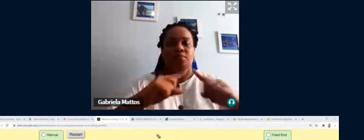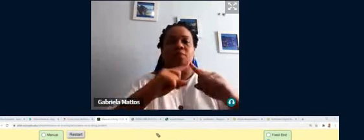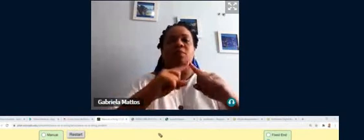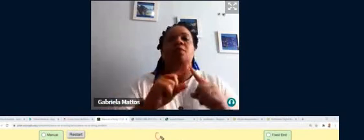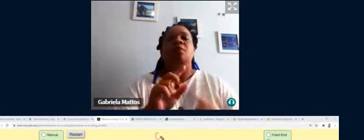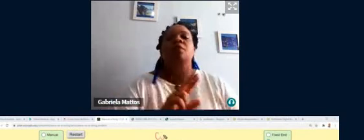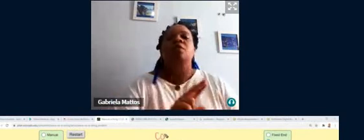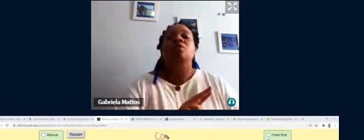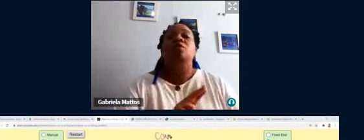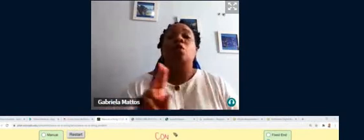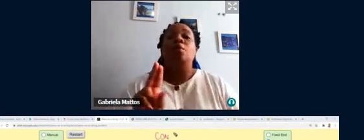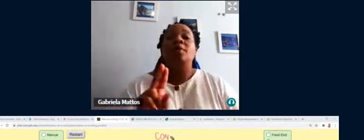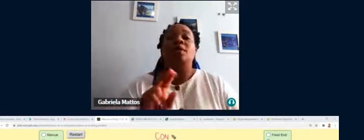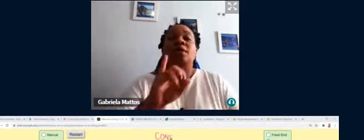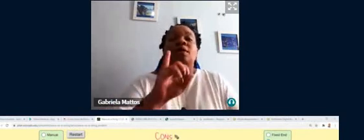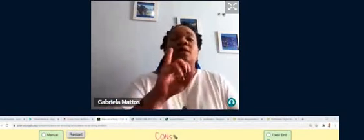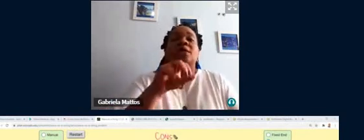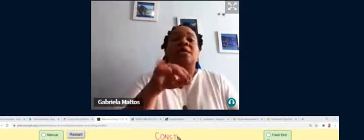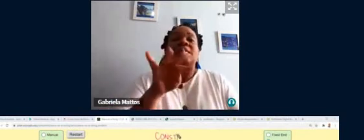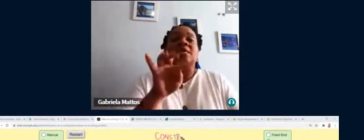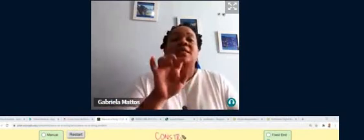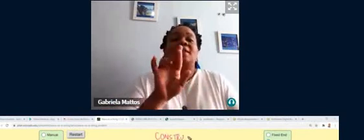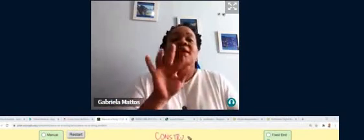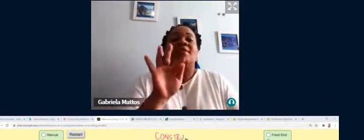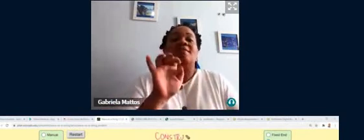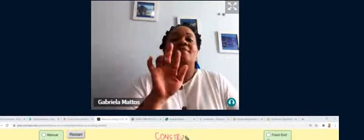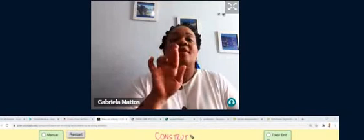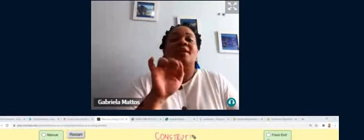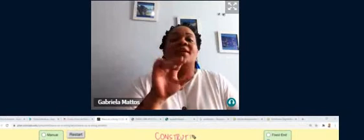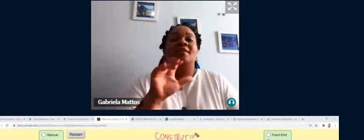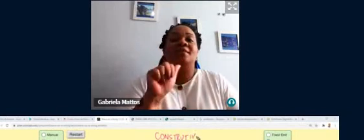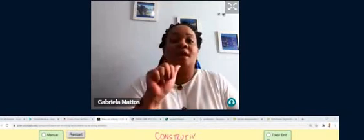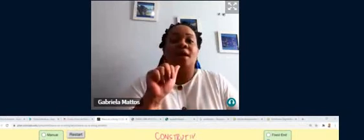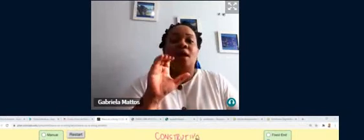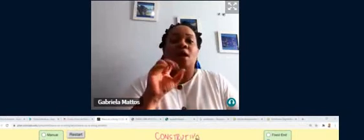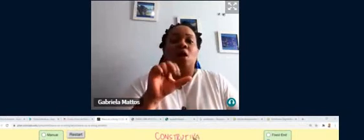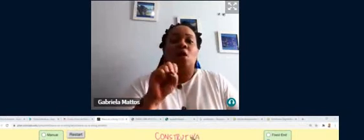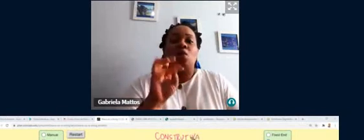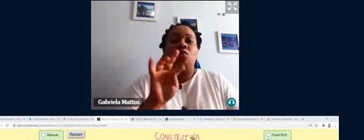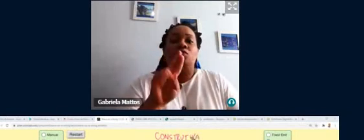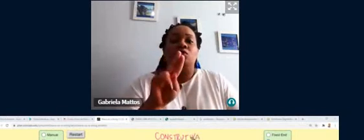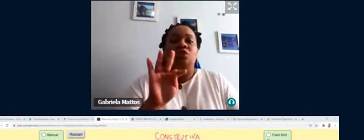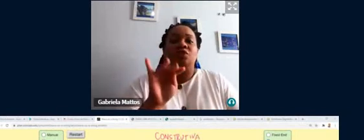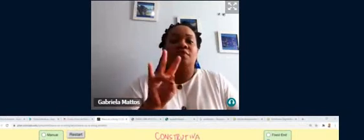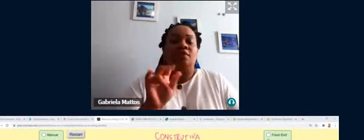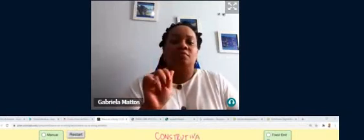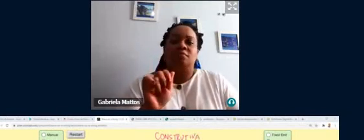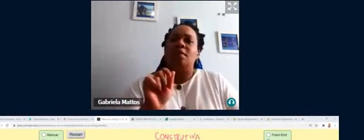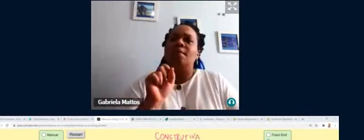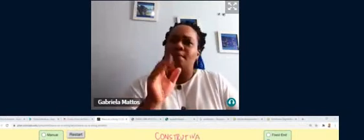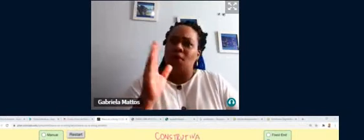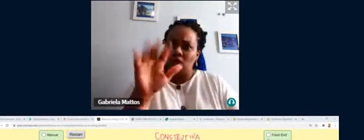de interferência construtiva. Eu admito que, pegando qualquer livro de